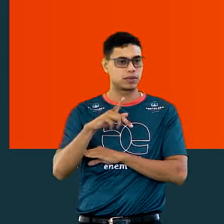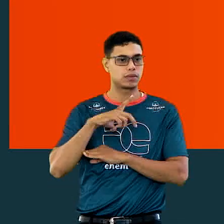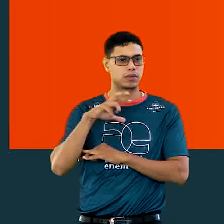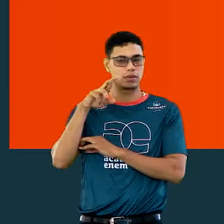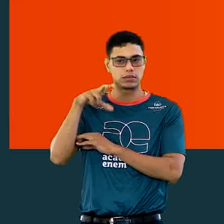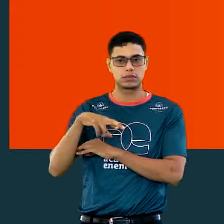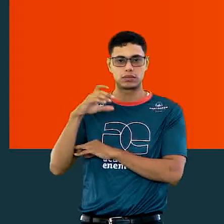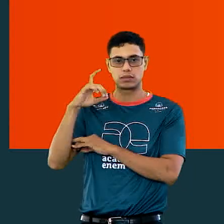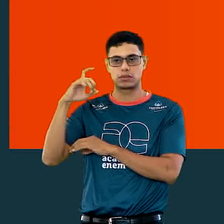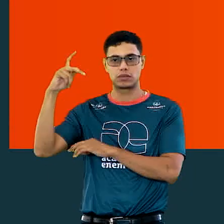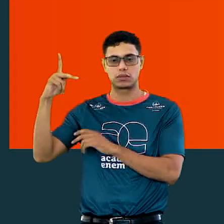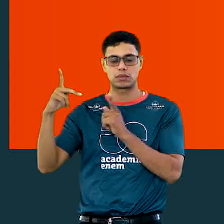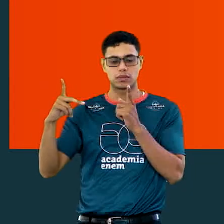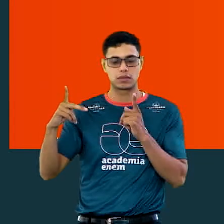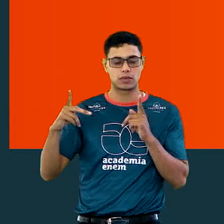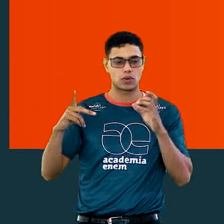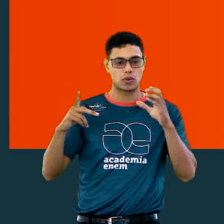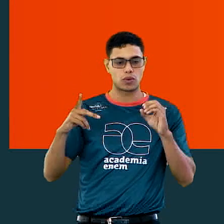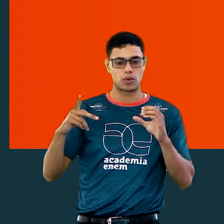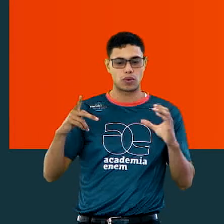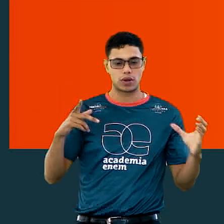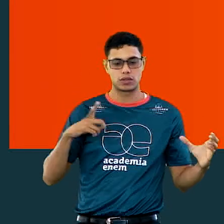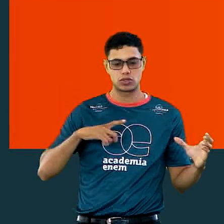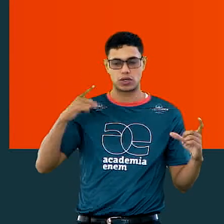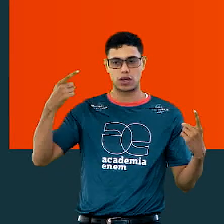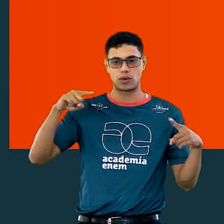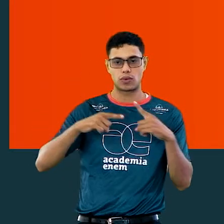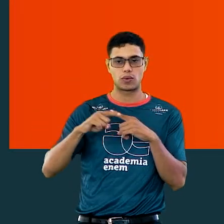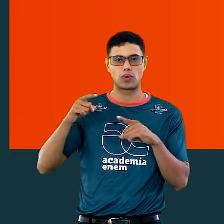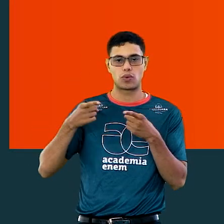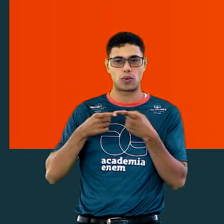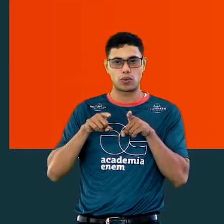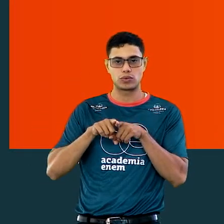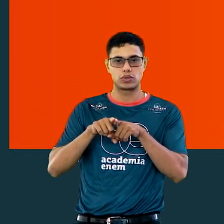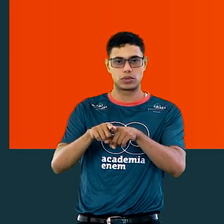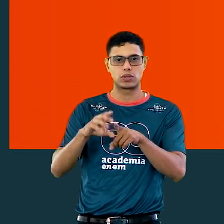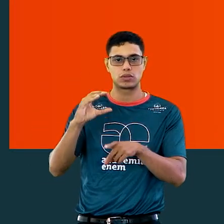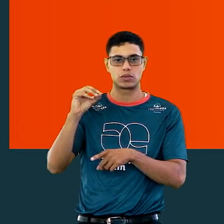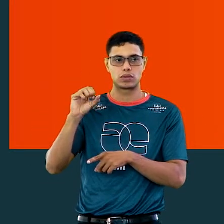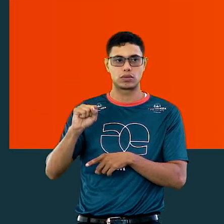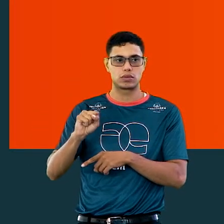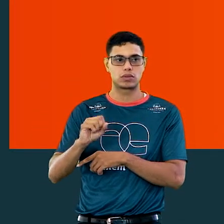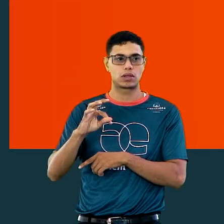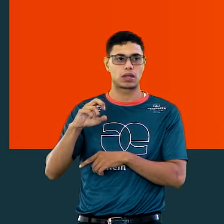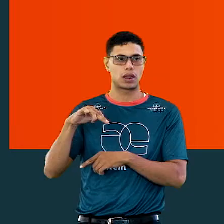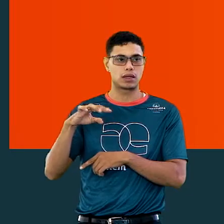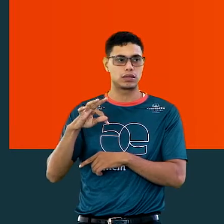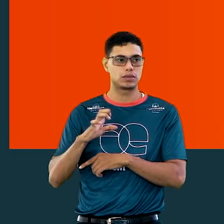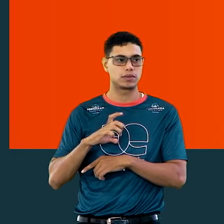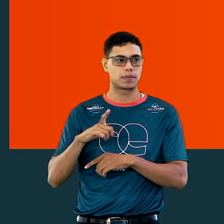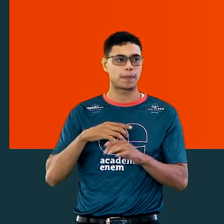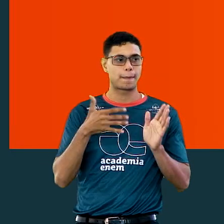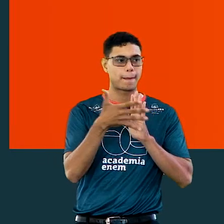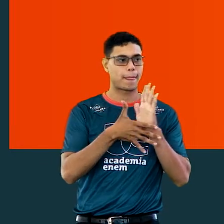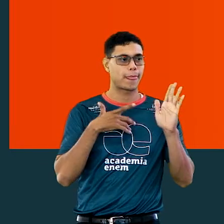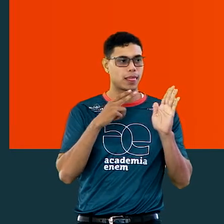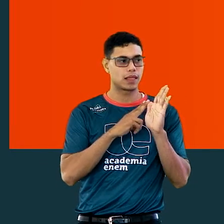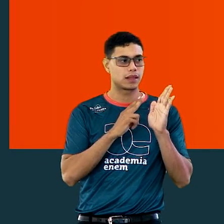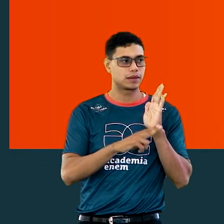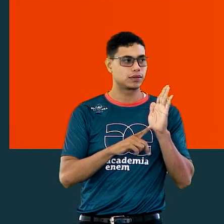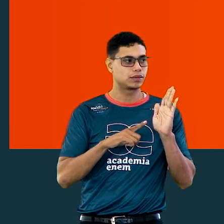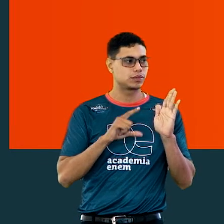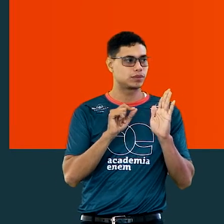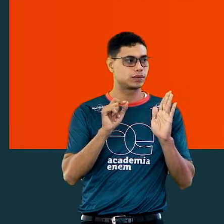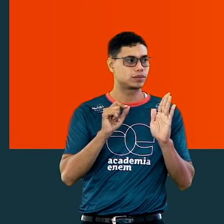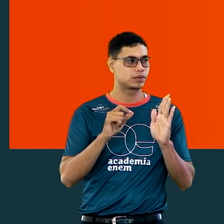DDP corrente é uma constante. Vamos de novo. Vamos lá. O texto cita que